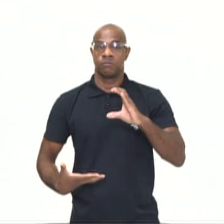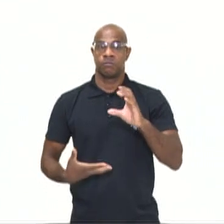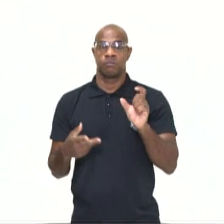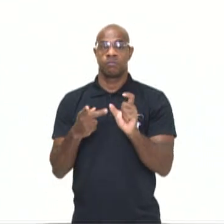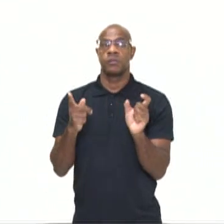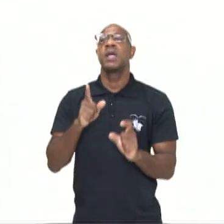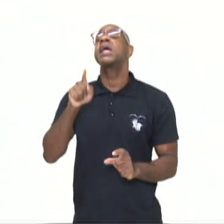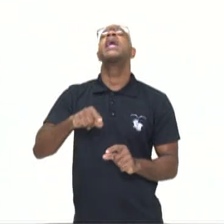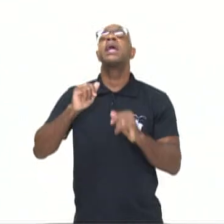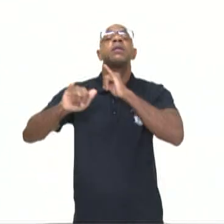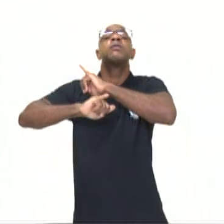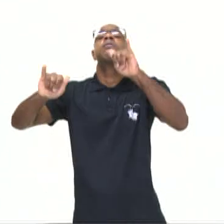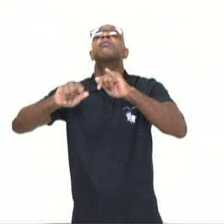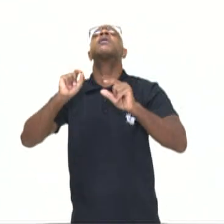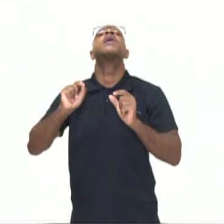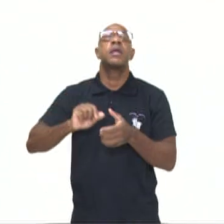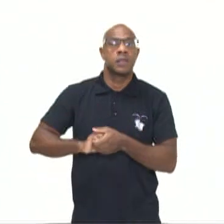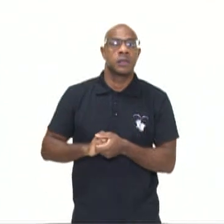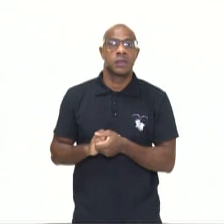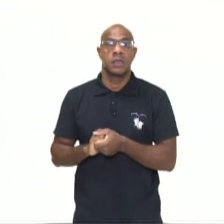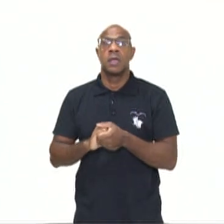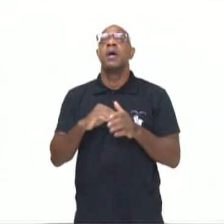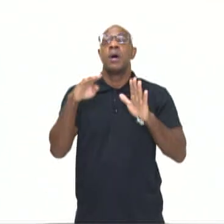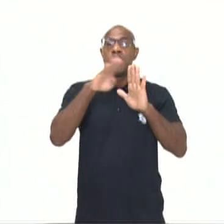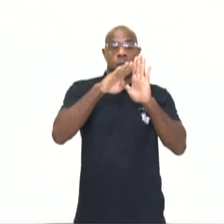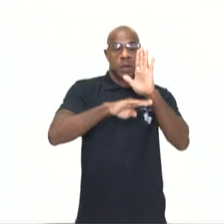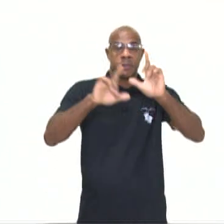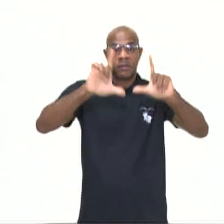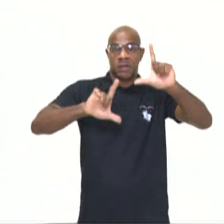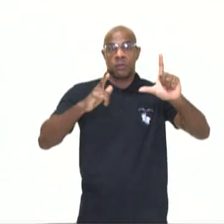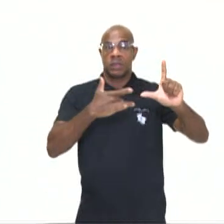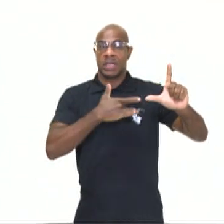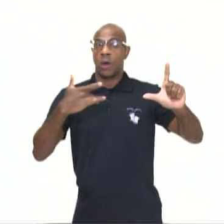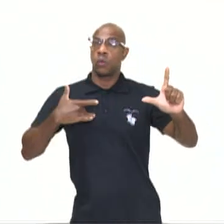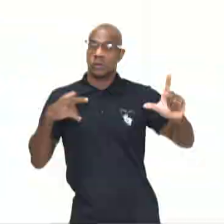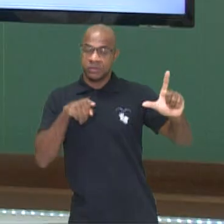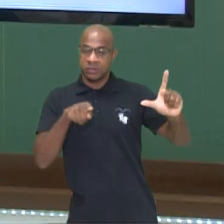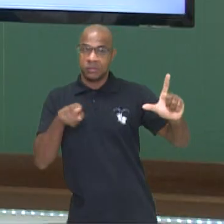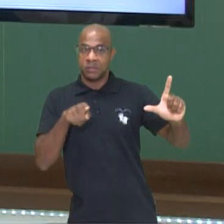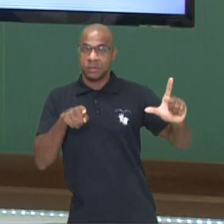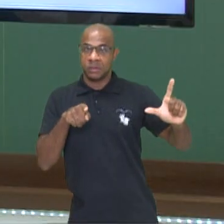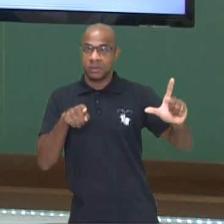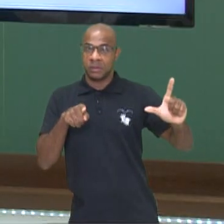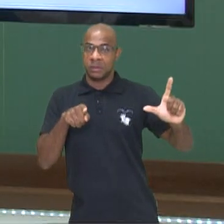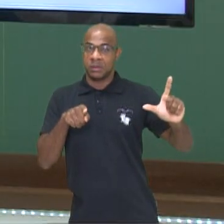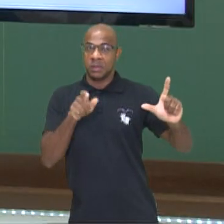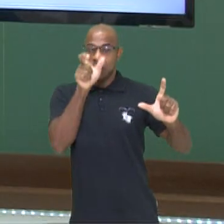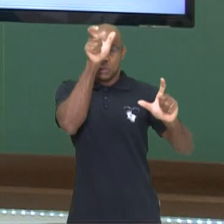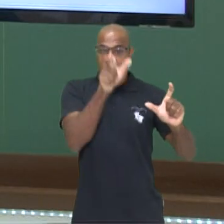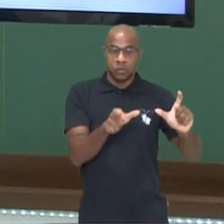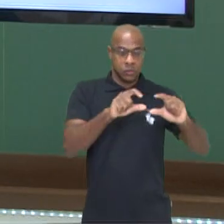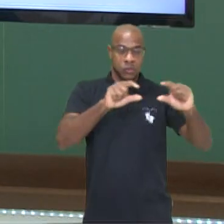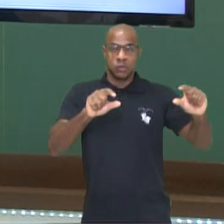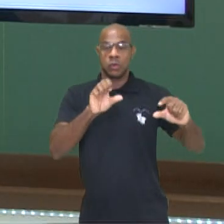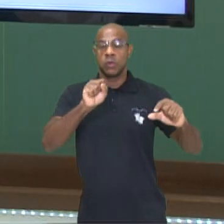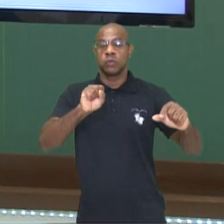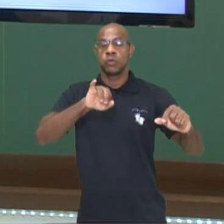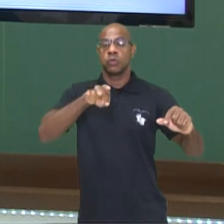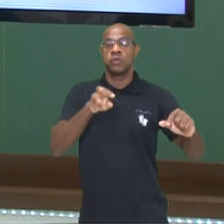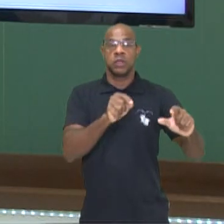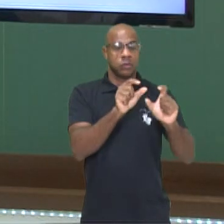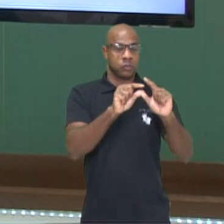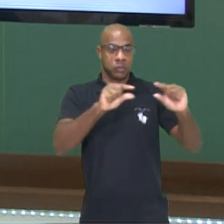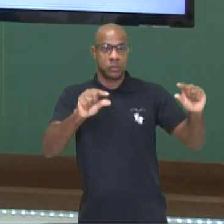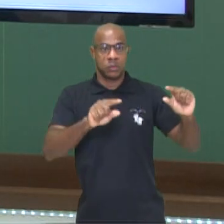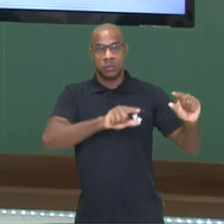Quem são informativos? Esses programas sobre saúde. Nós encontramos o sujeito. O restante, o nosso predicado,